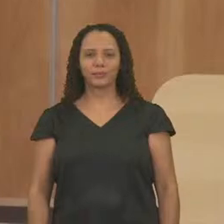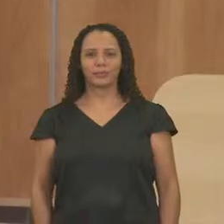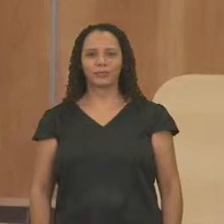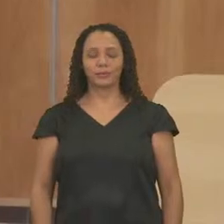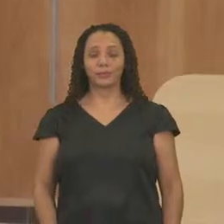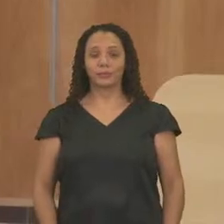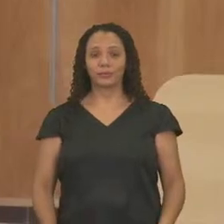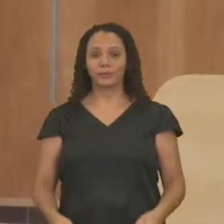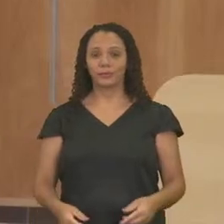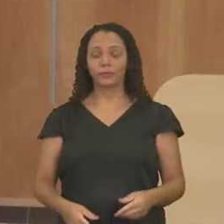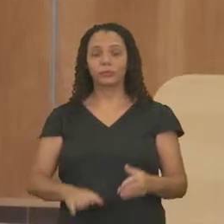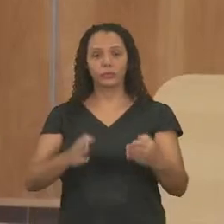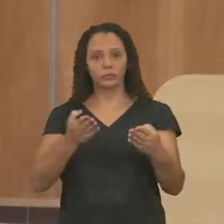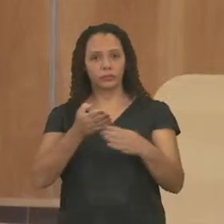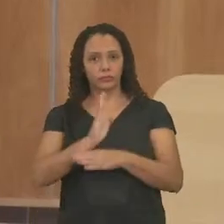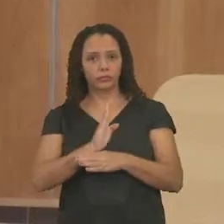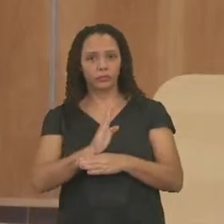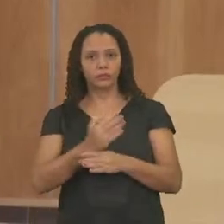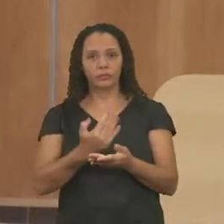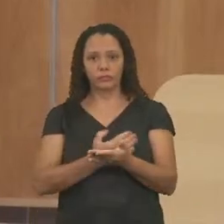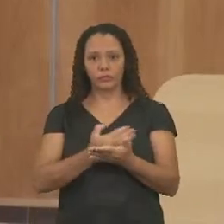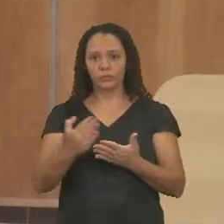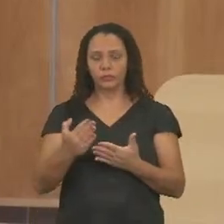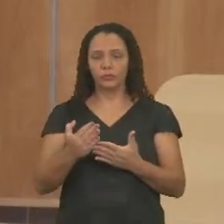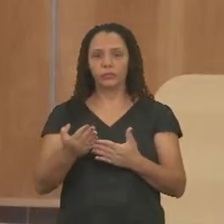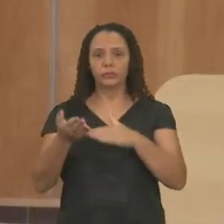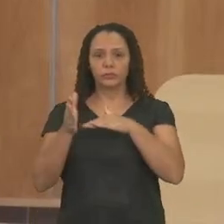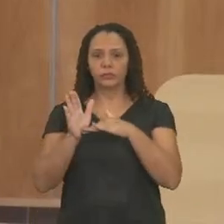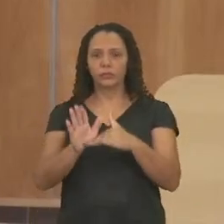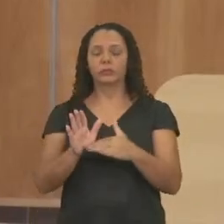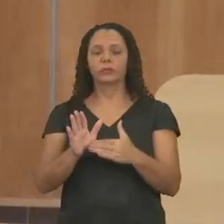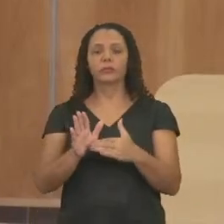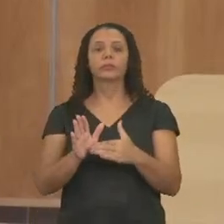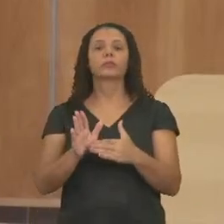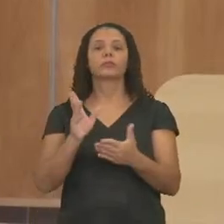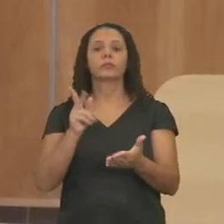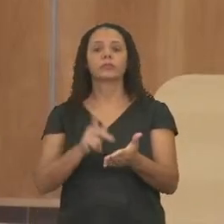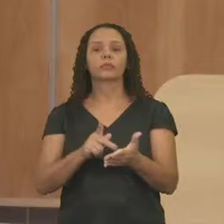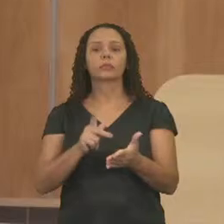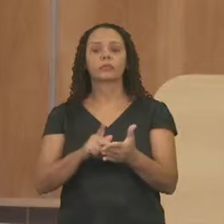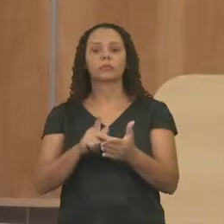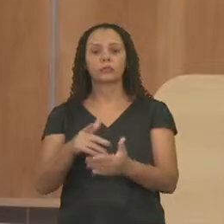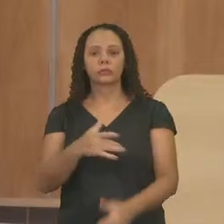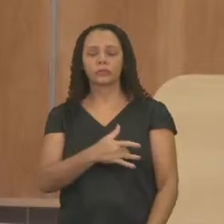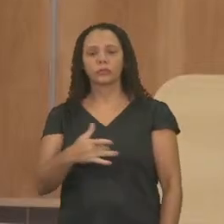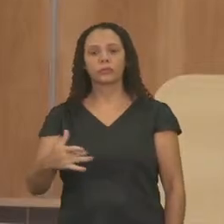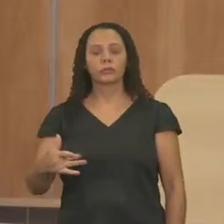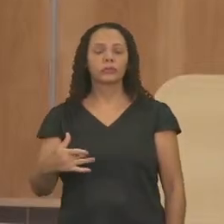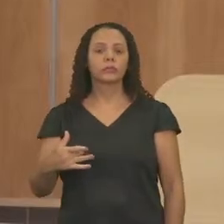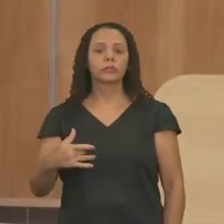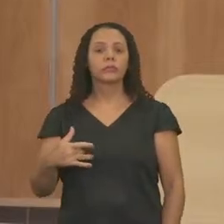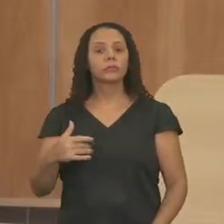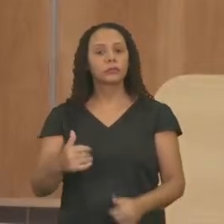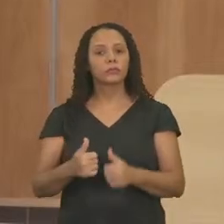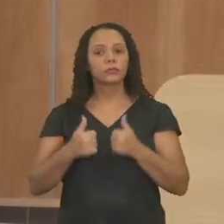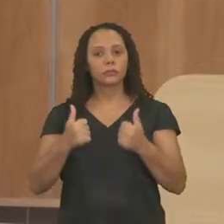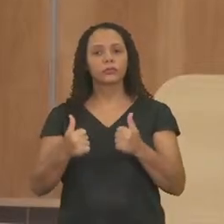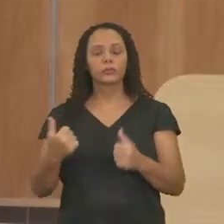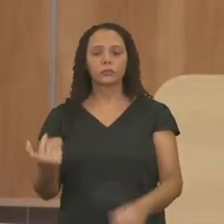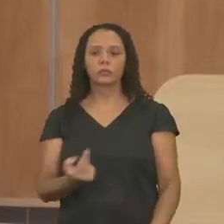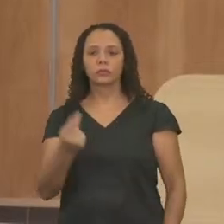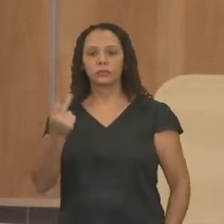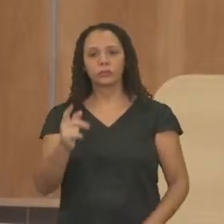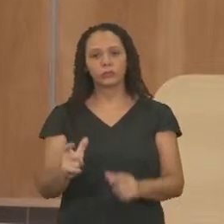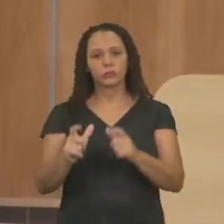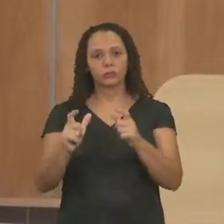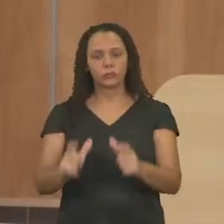Portanto, a aprovação e a iniciativa contribuirá diretamente para a saúde e o bem-estar e a valorização dos espaços